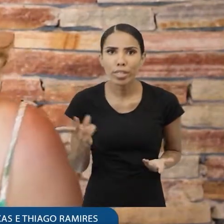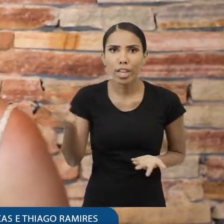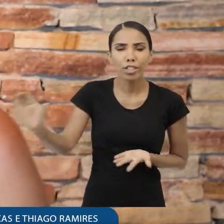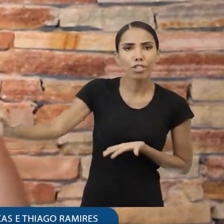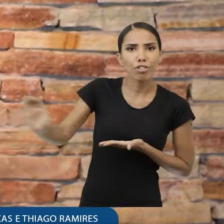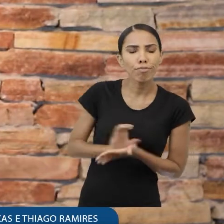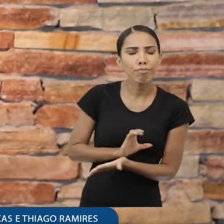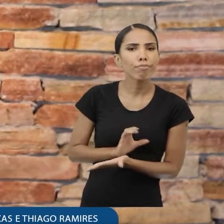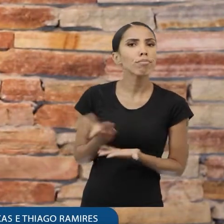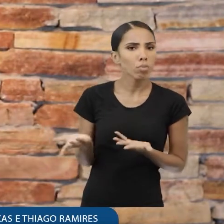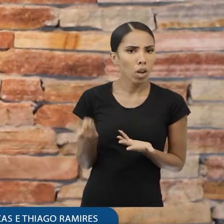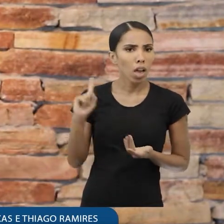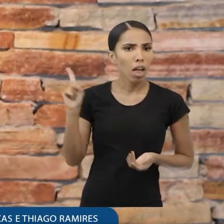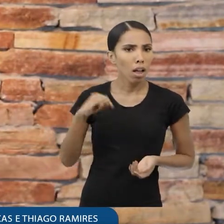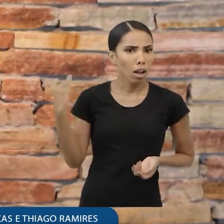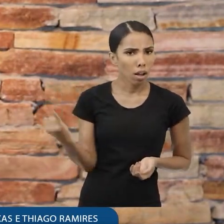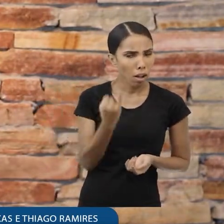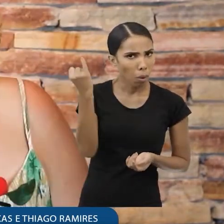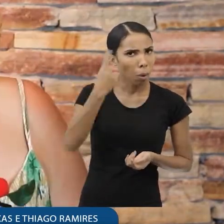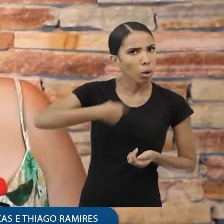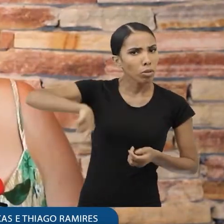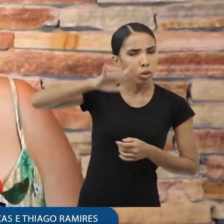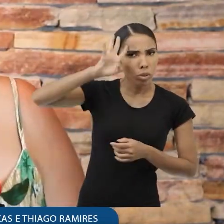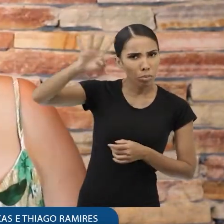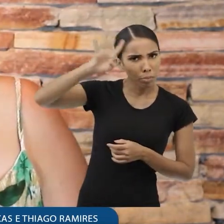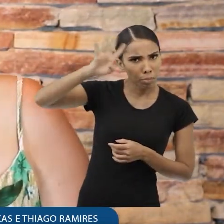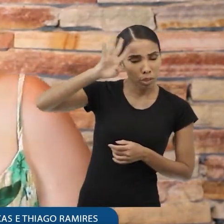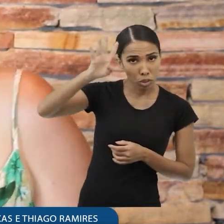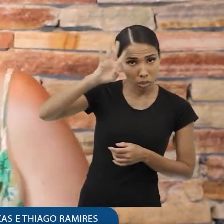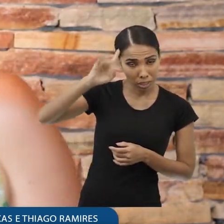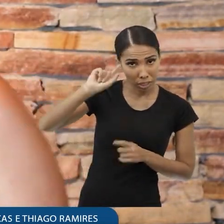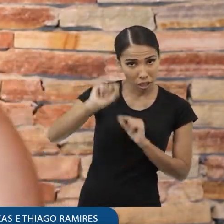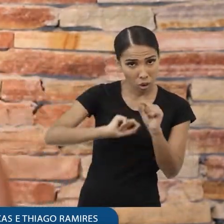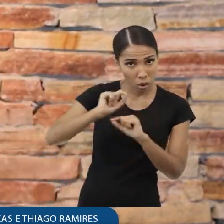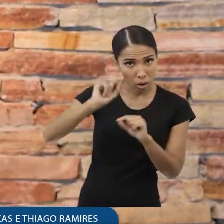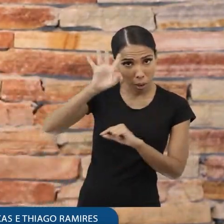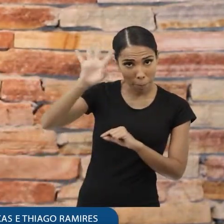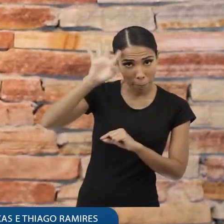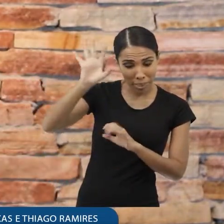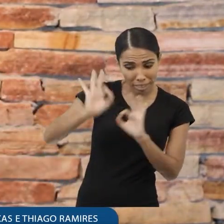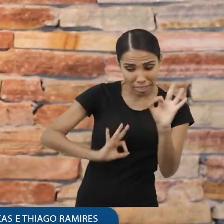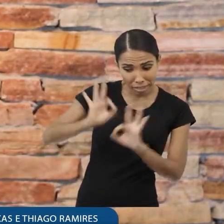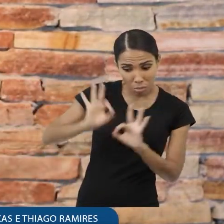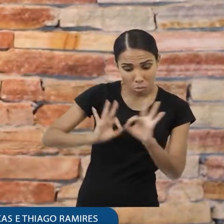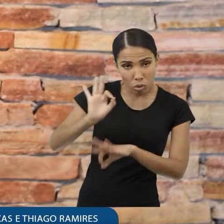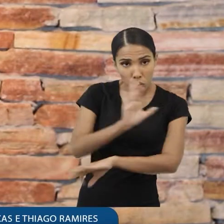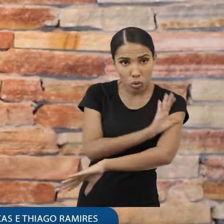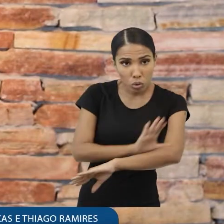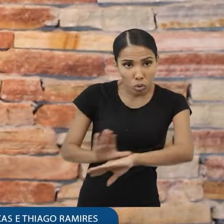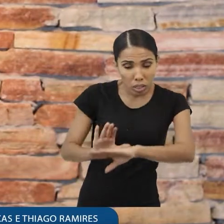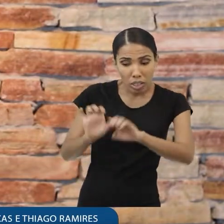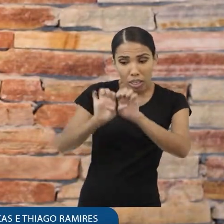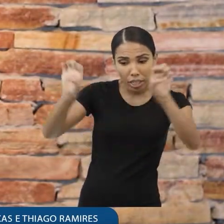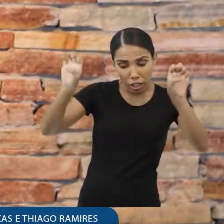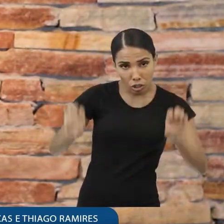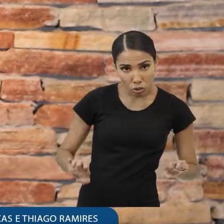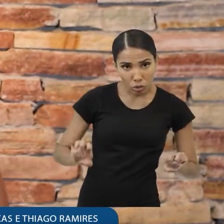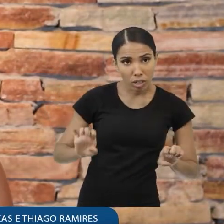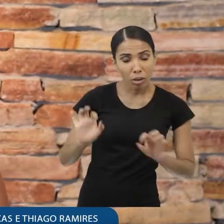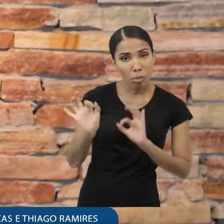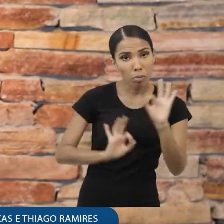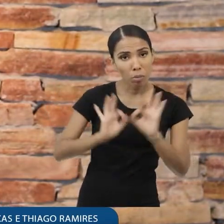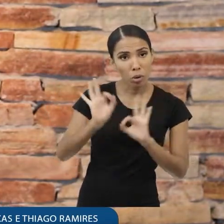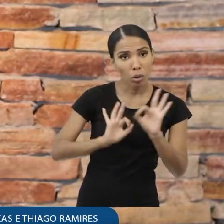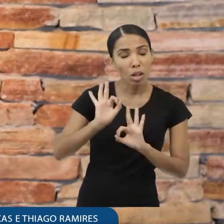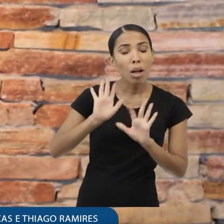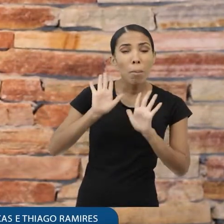viabilizá-lo. É importante pensar que não dá para a gente pensar esse projeto cultural e estruturar esse